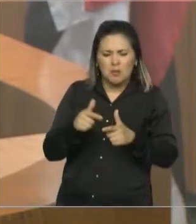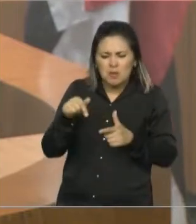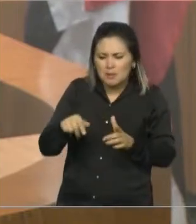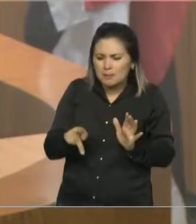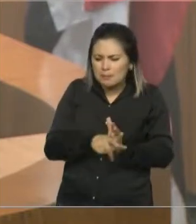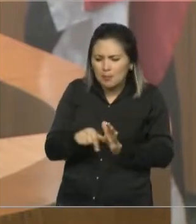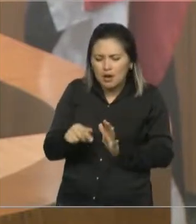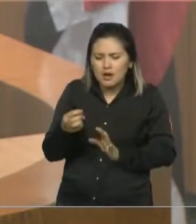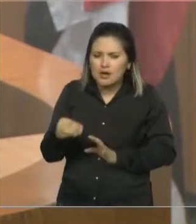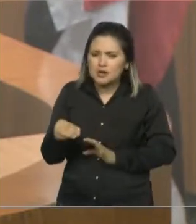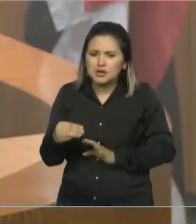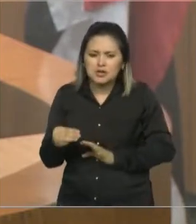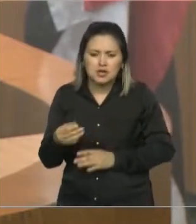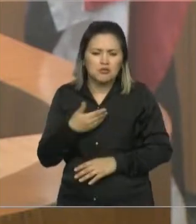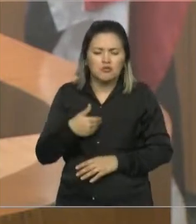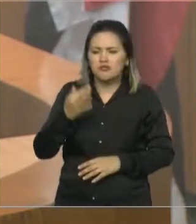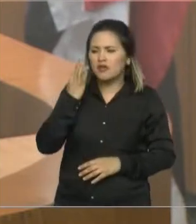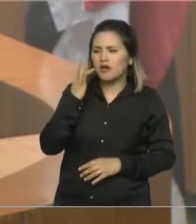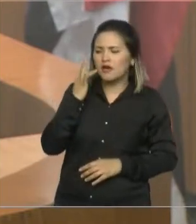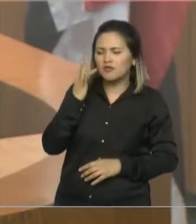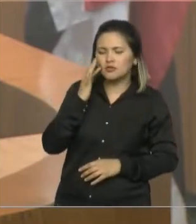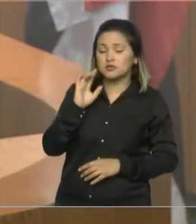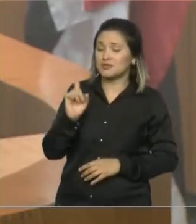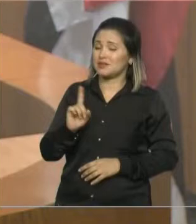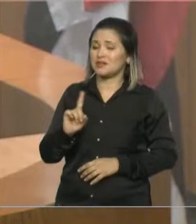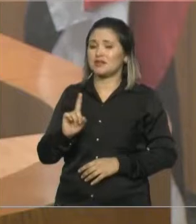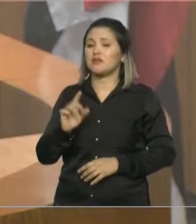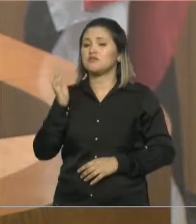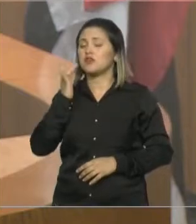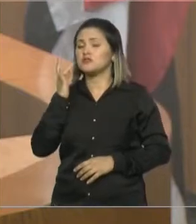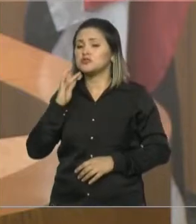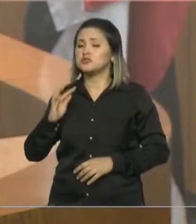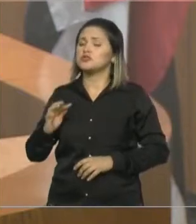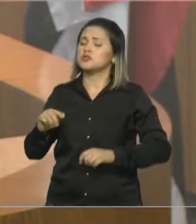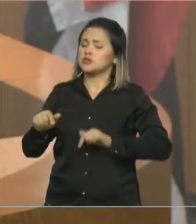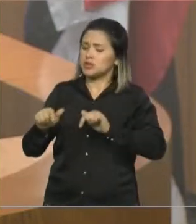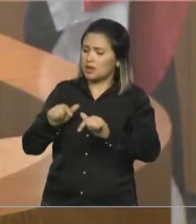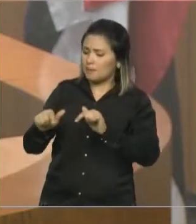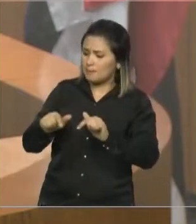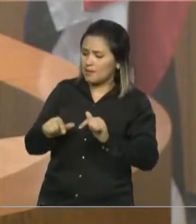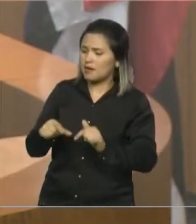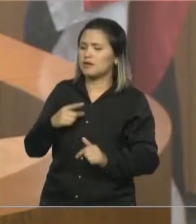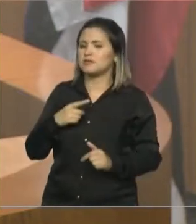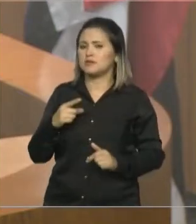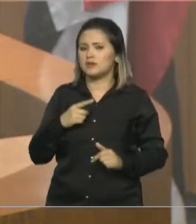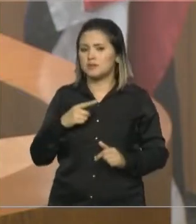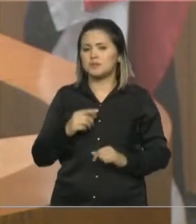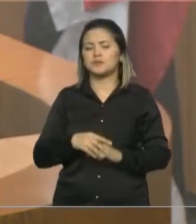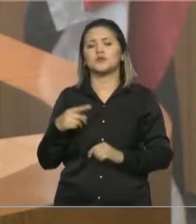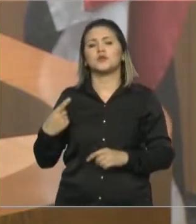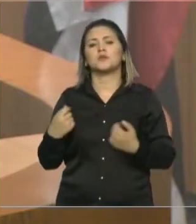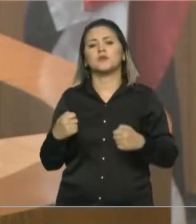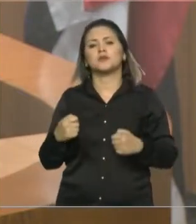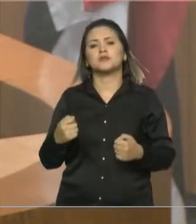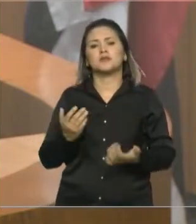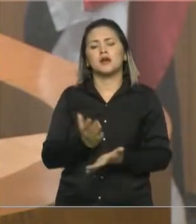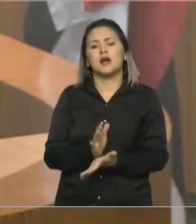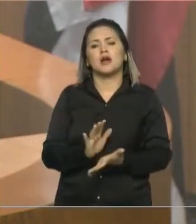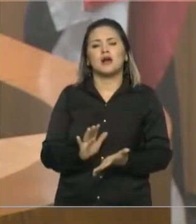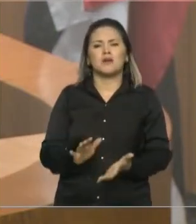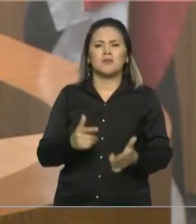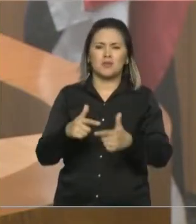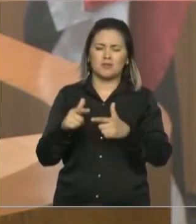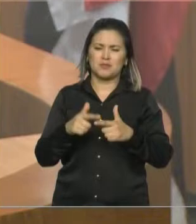gestão do governo do Estado, ao contrário, tem se esforçado bastante, é que a gente tem que romper um paradoxo que ele engloba a ineficiência